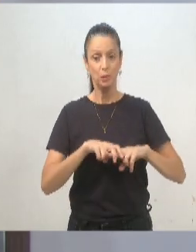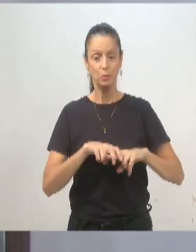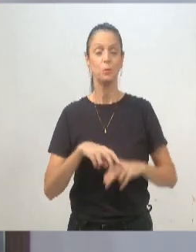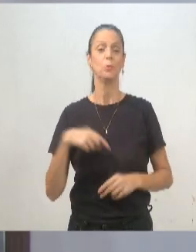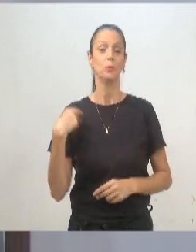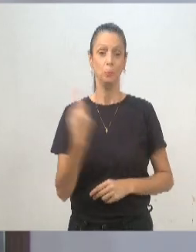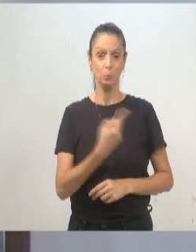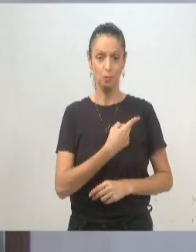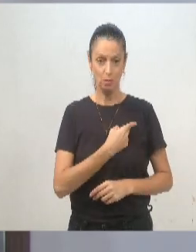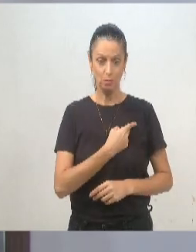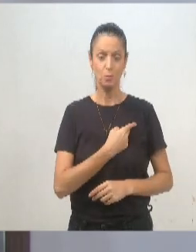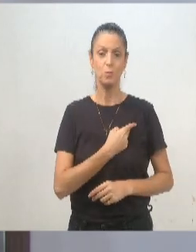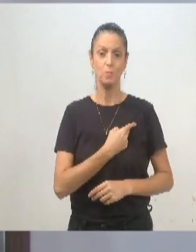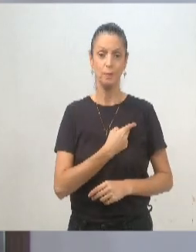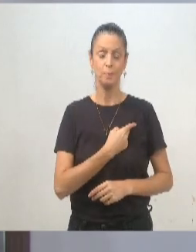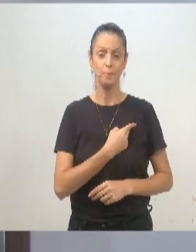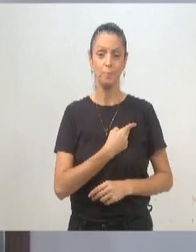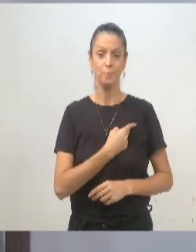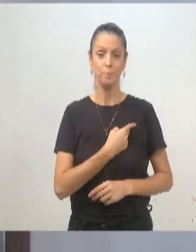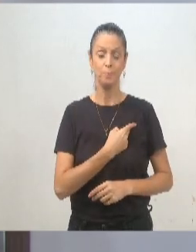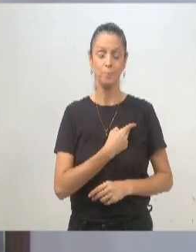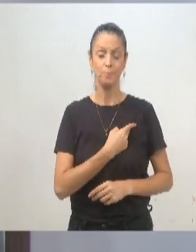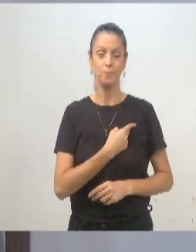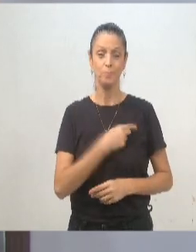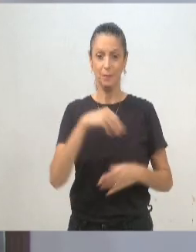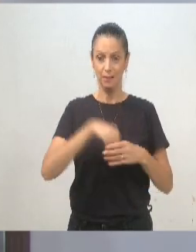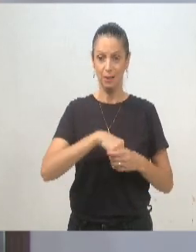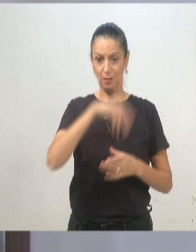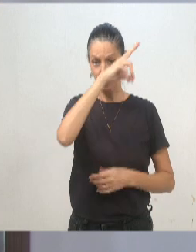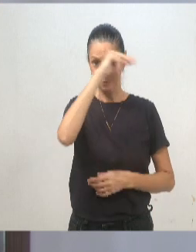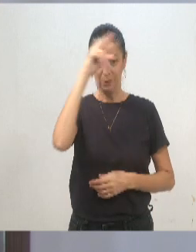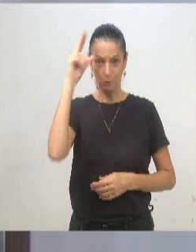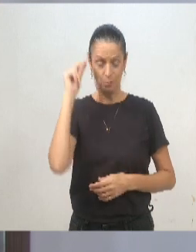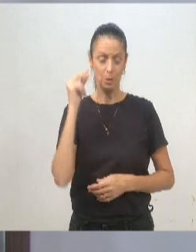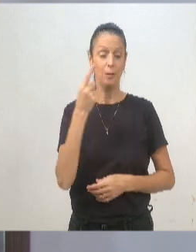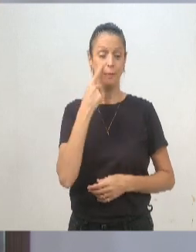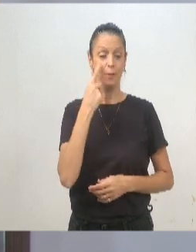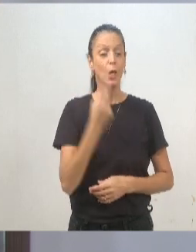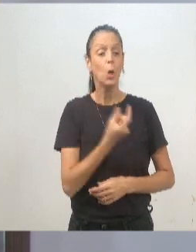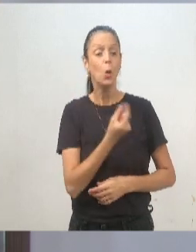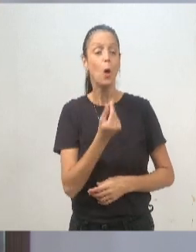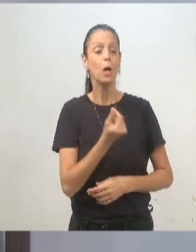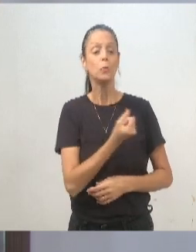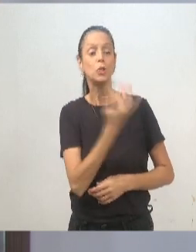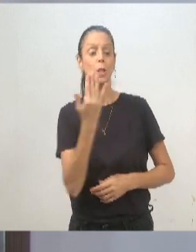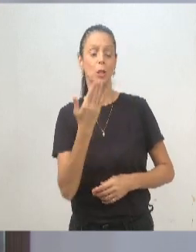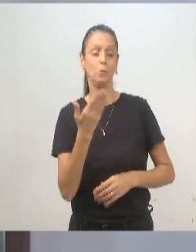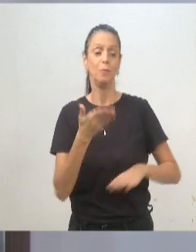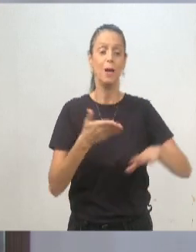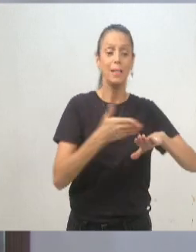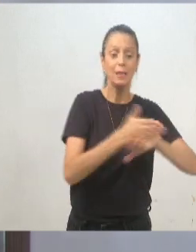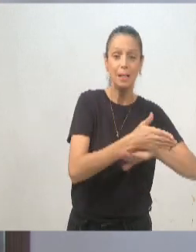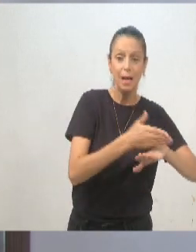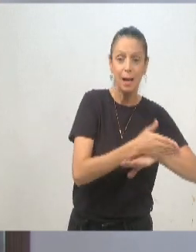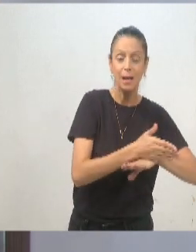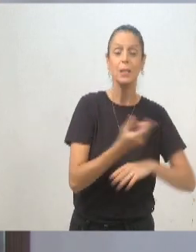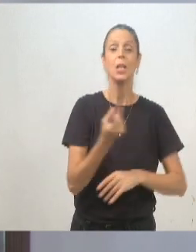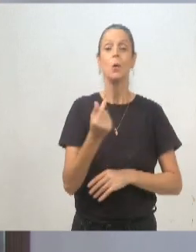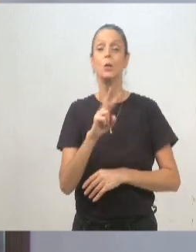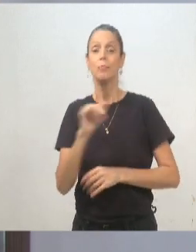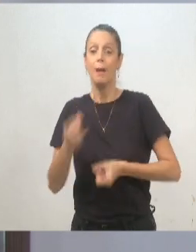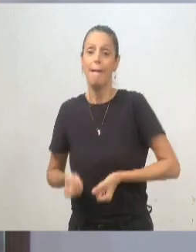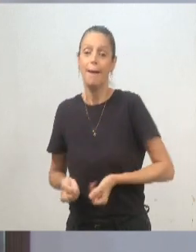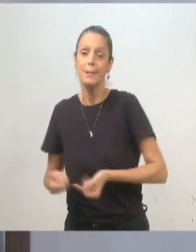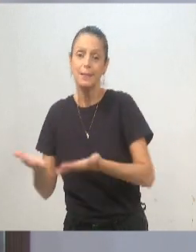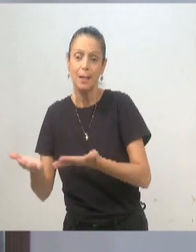e encotejando-se o valor que a prefeitura vai ter de receita, colocar dentro de um equilíbrio e, portanto, dentre